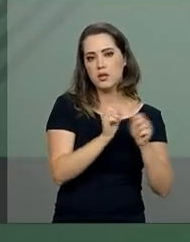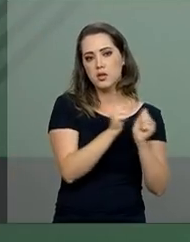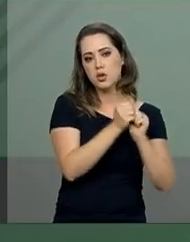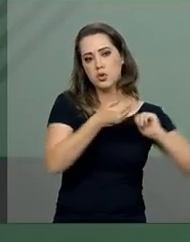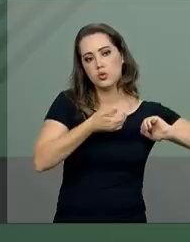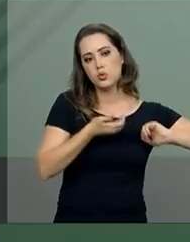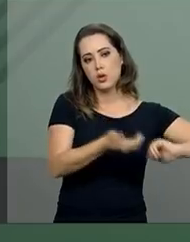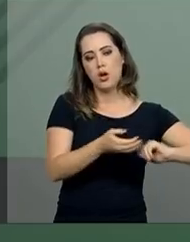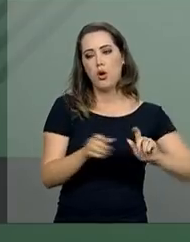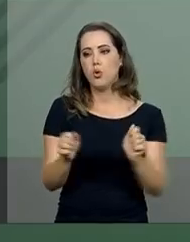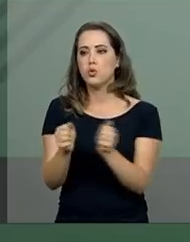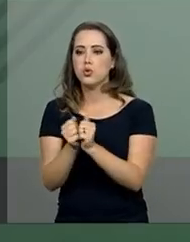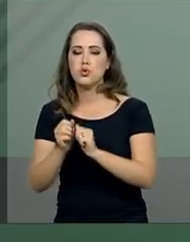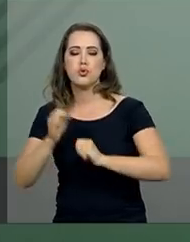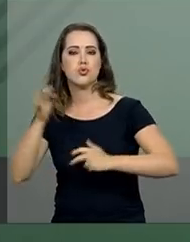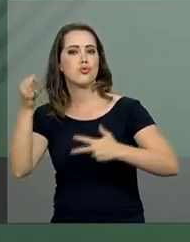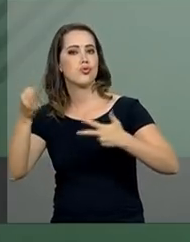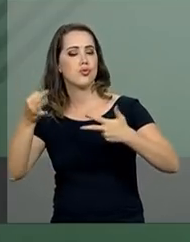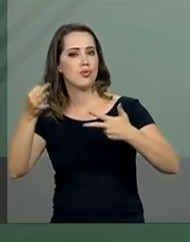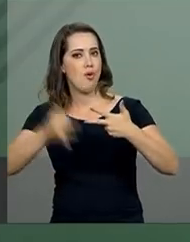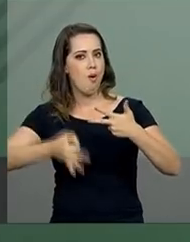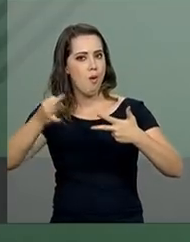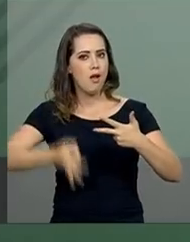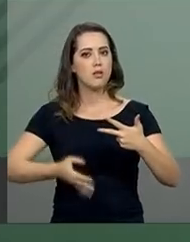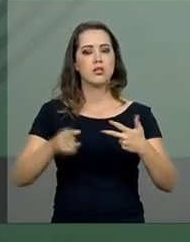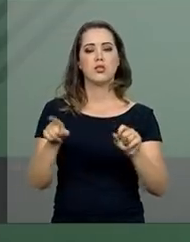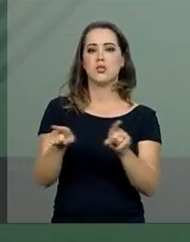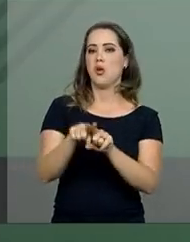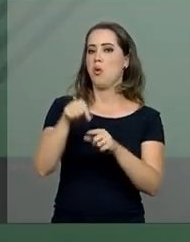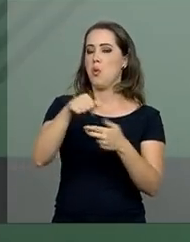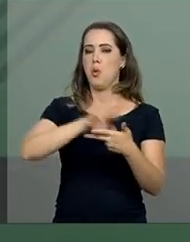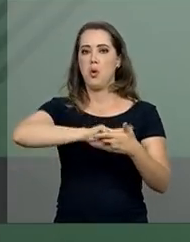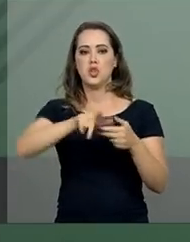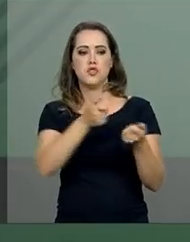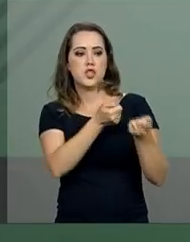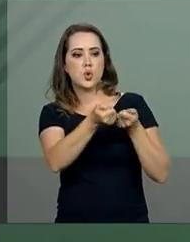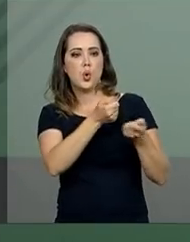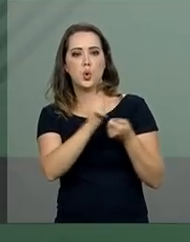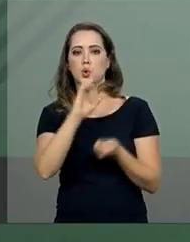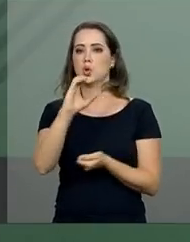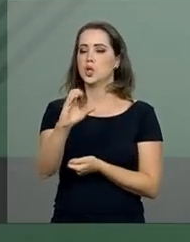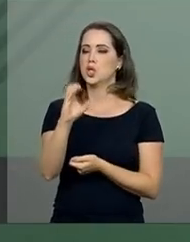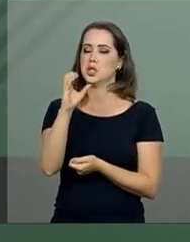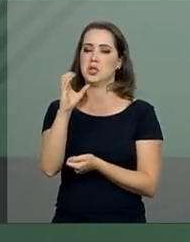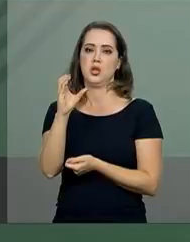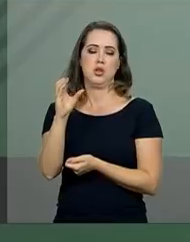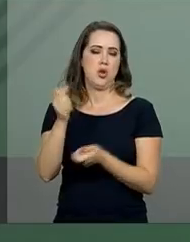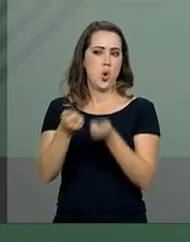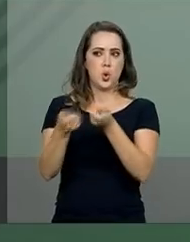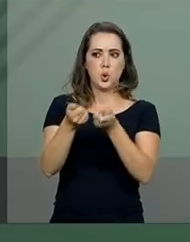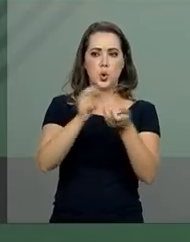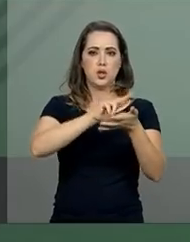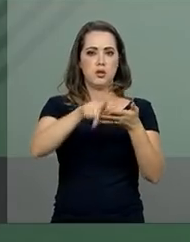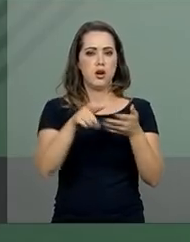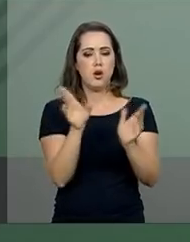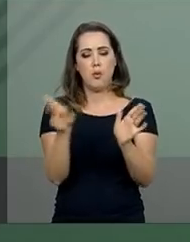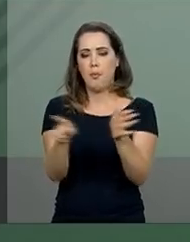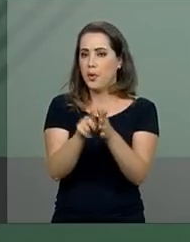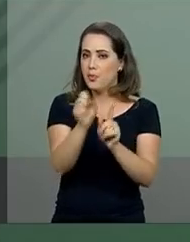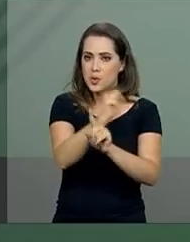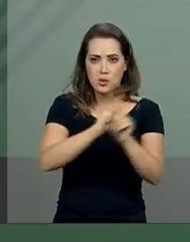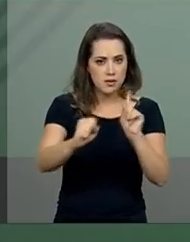o poder judiciário seja com os sistemas de controle seja com a sociedade organizada